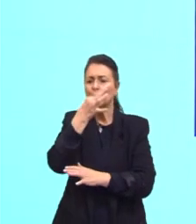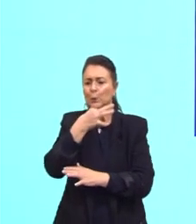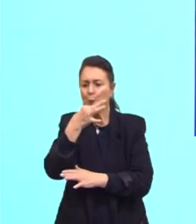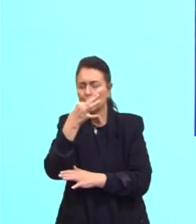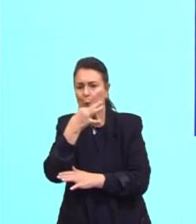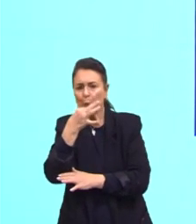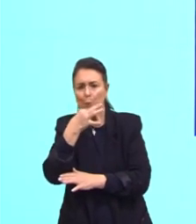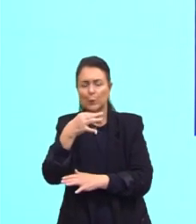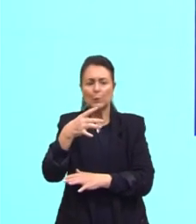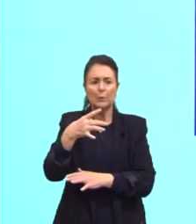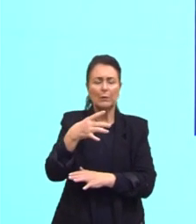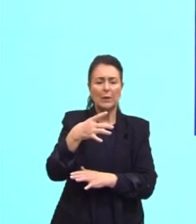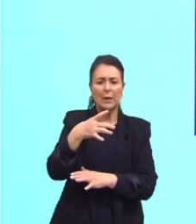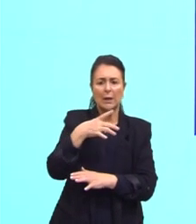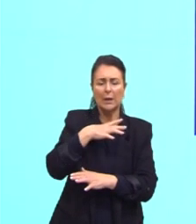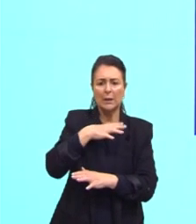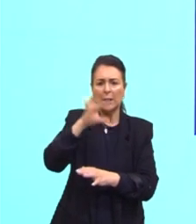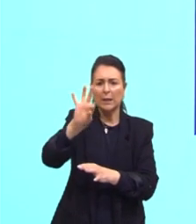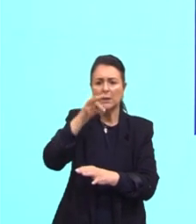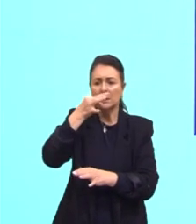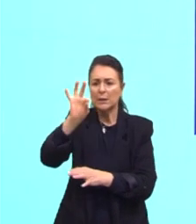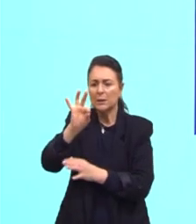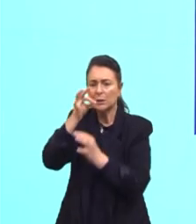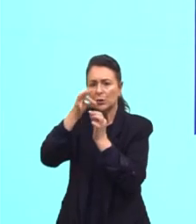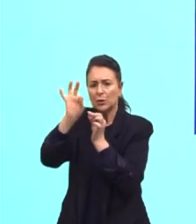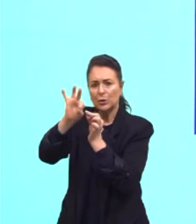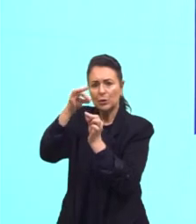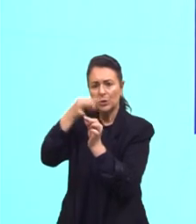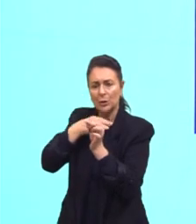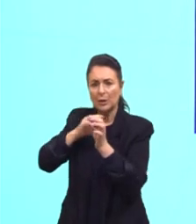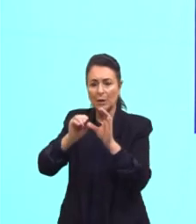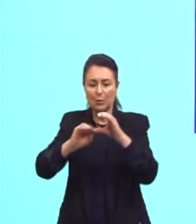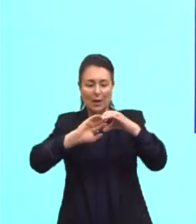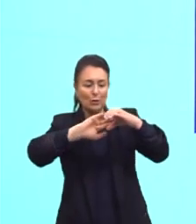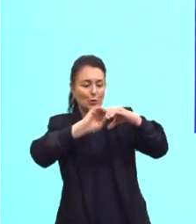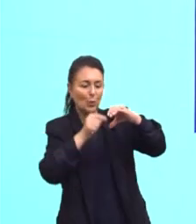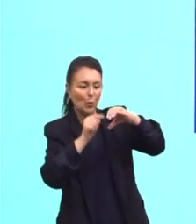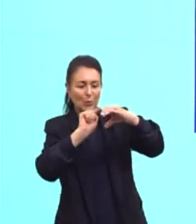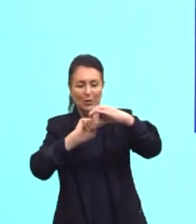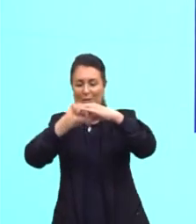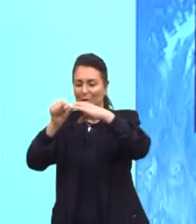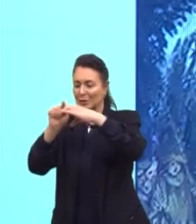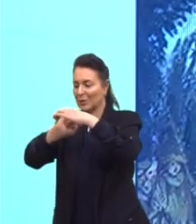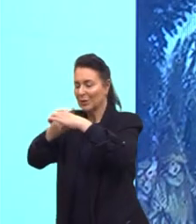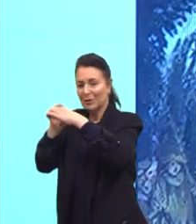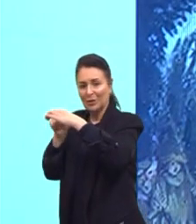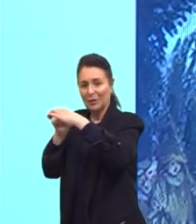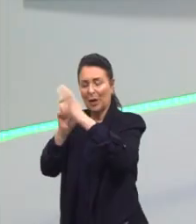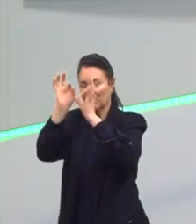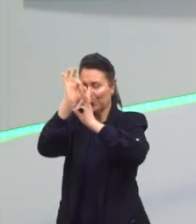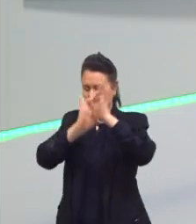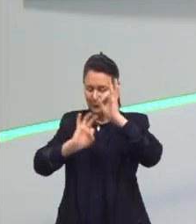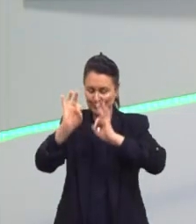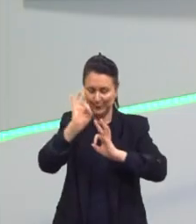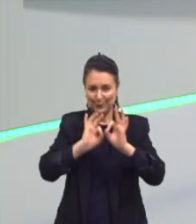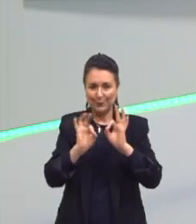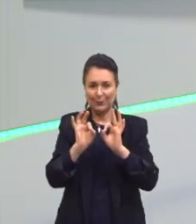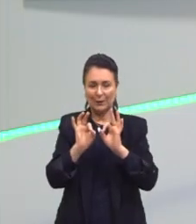é tem muitas Conchas que tratadas quer dizer totalmente decorativo estilo